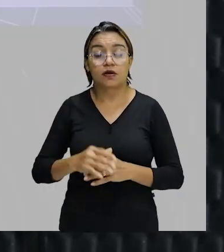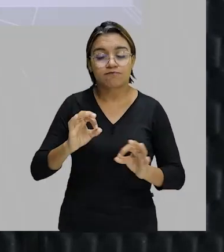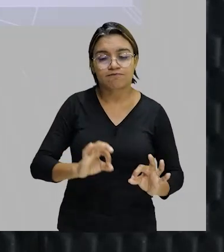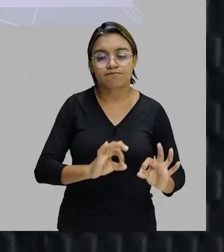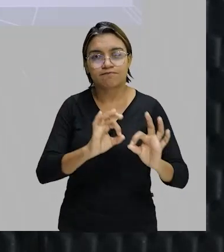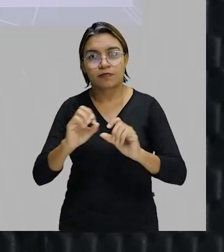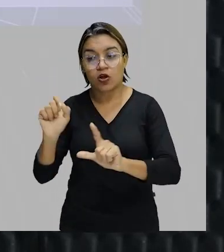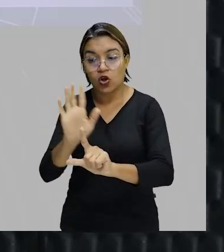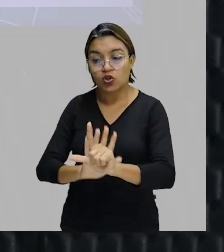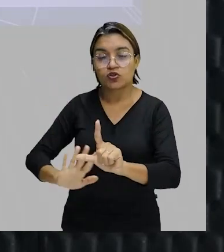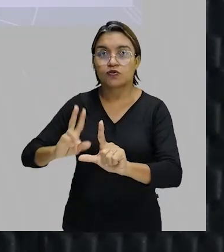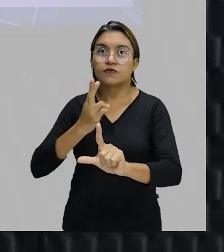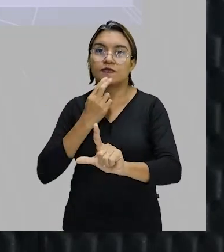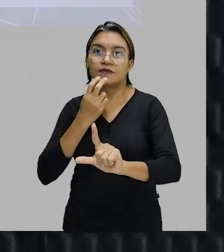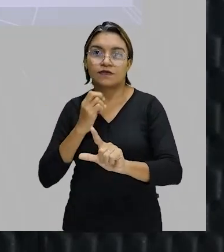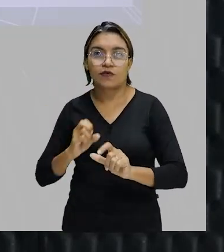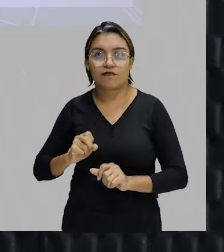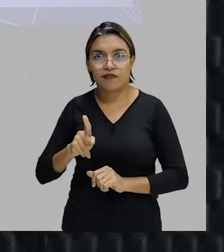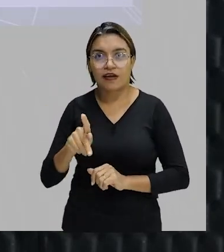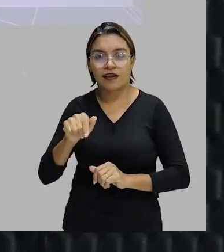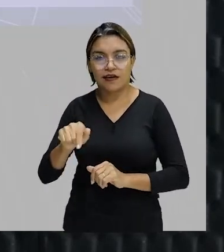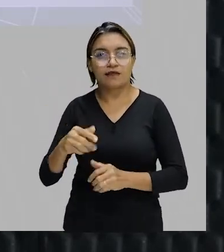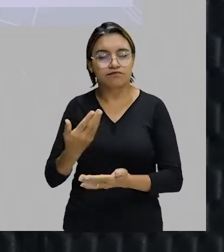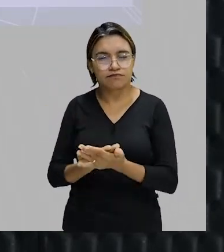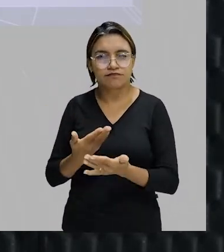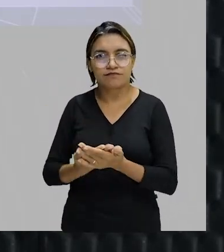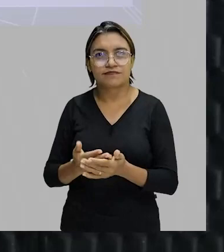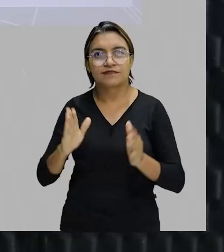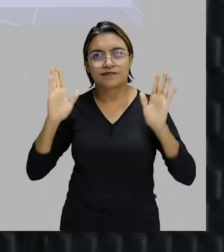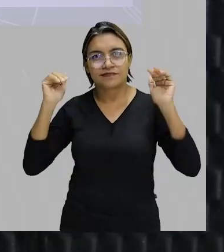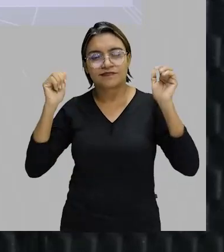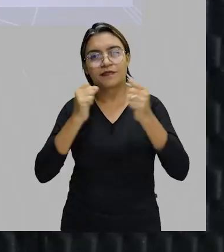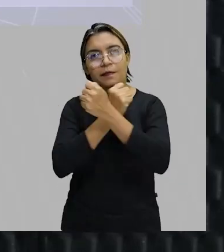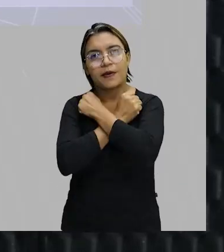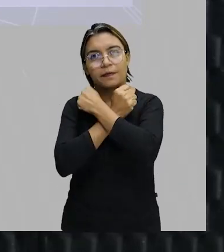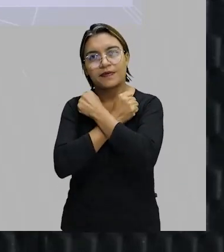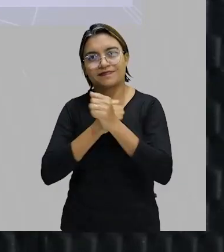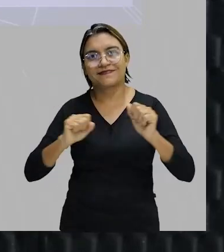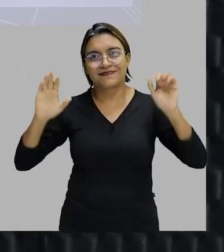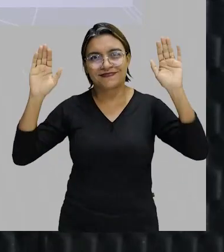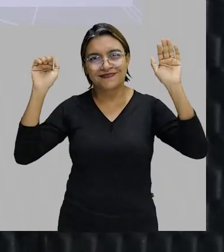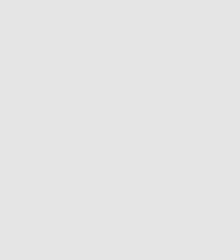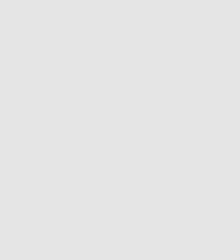nos acompanhe na plataforma Gonçalves Dias, tá? E valeu, um grande abraço!